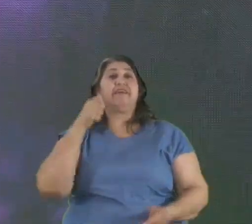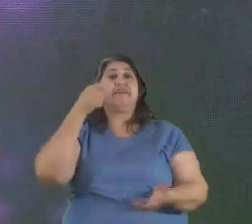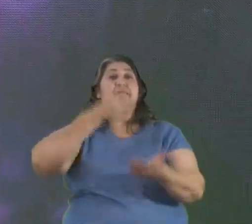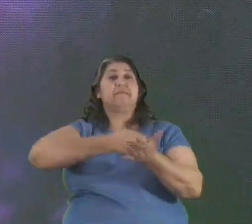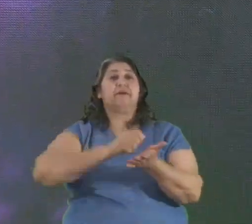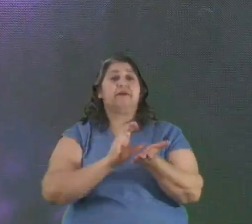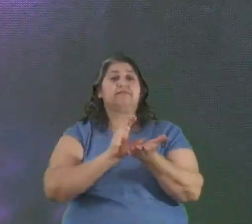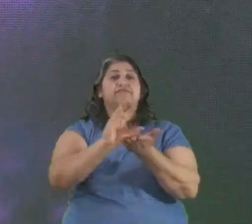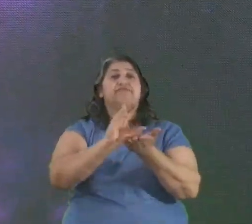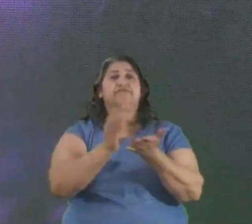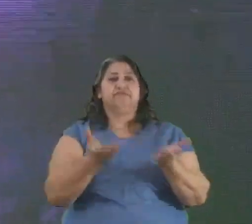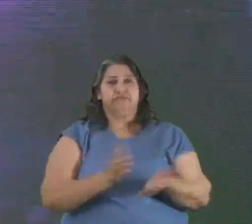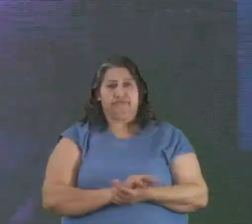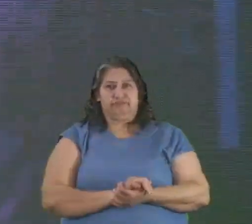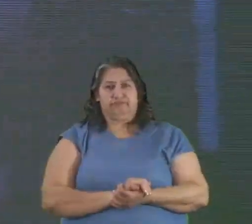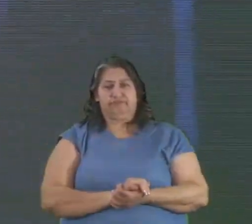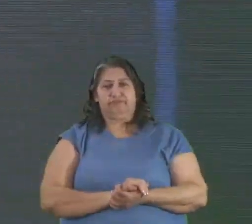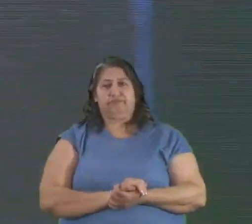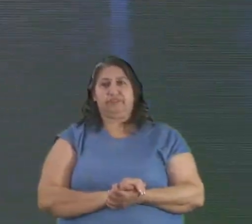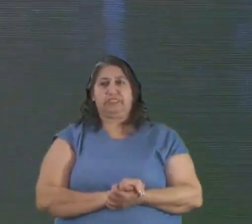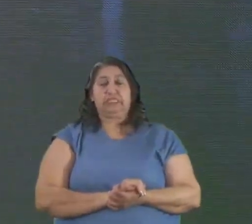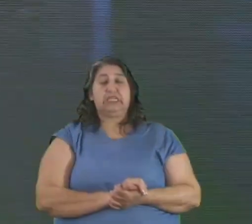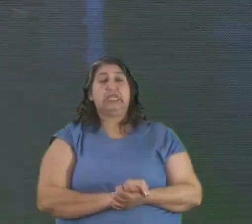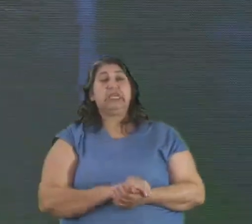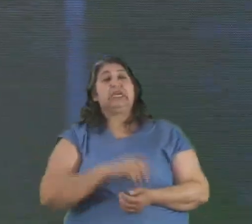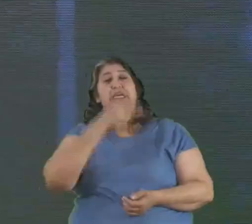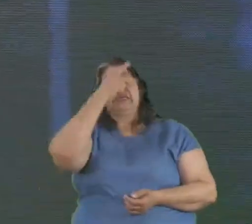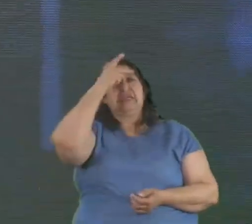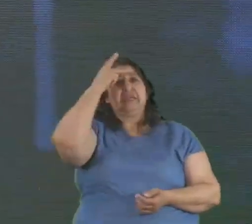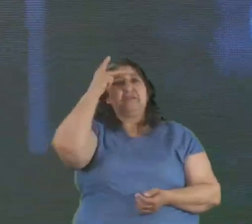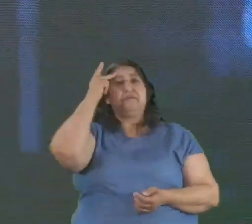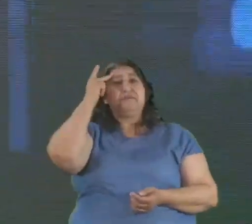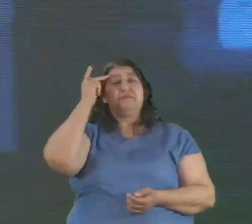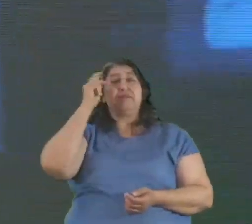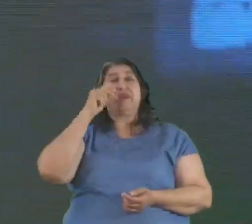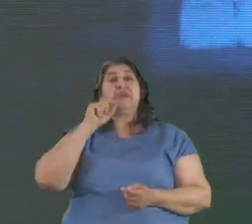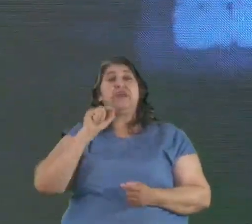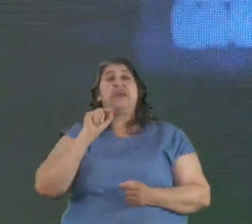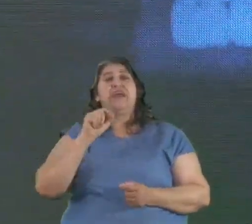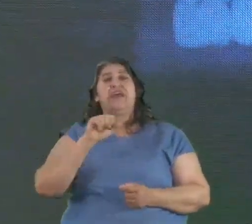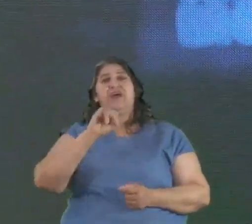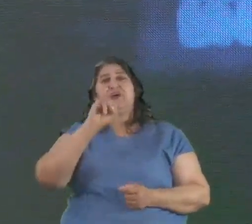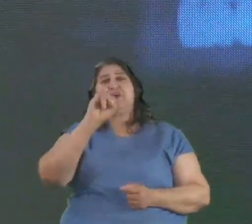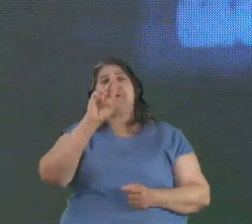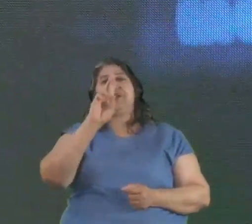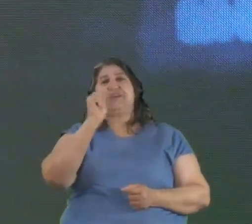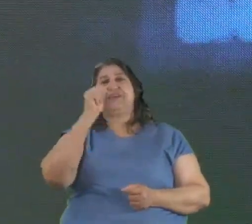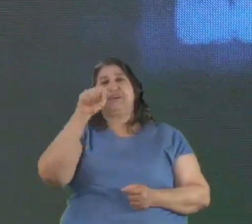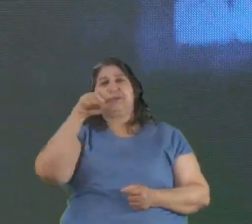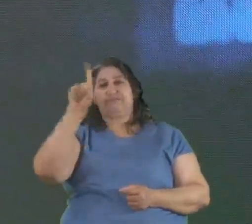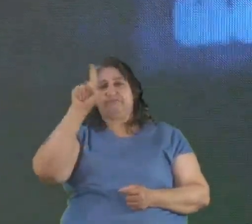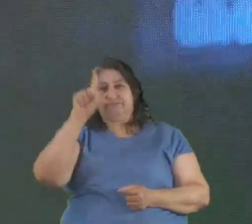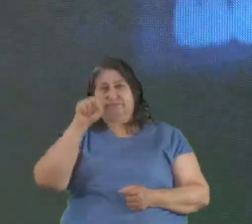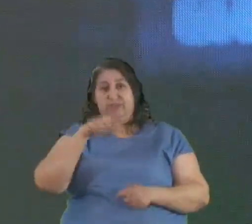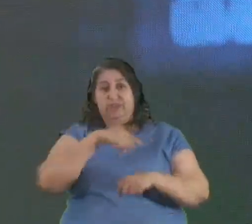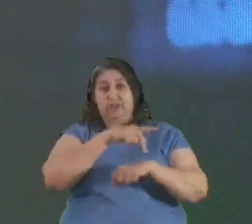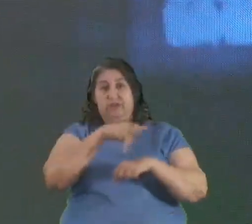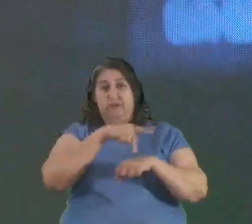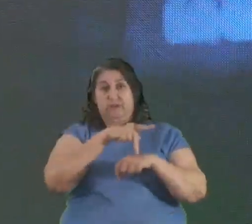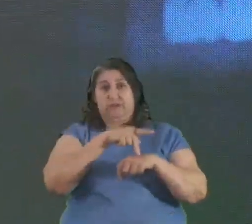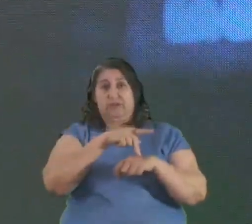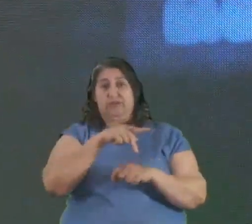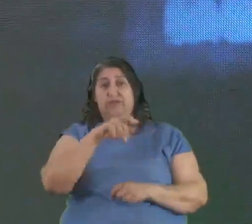terroristas? Os patrocinadores do Hamas é o Irã. O Irã é um